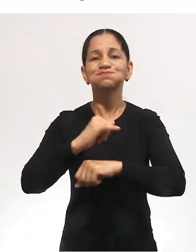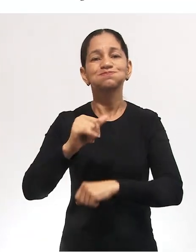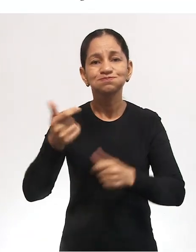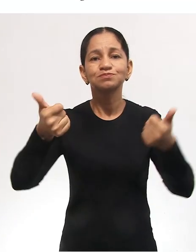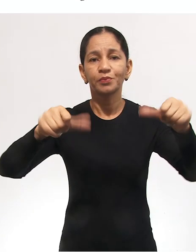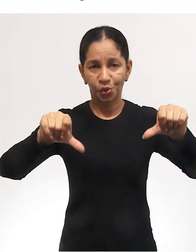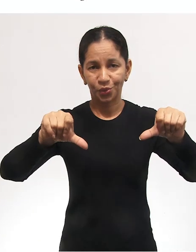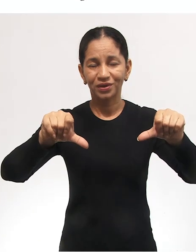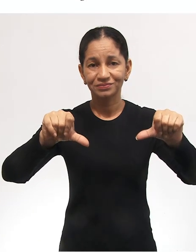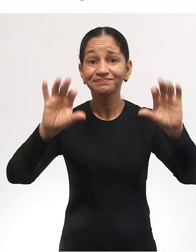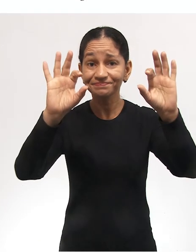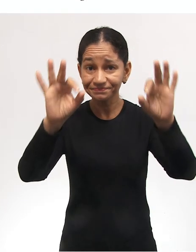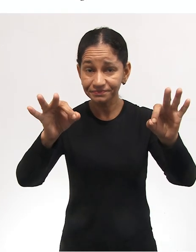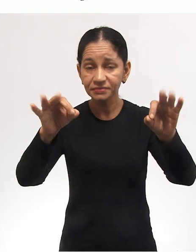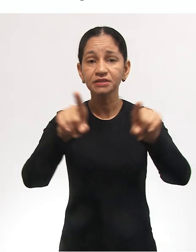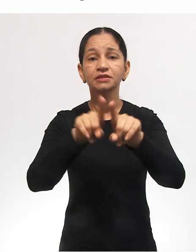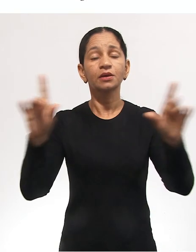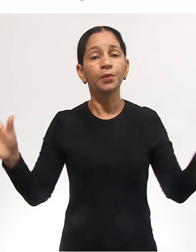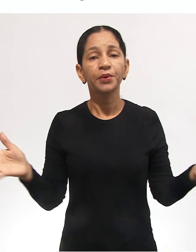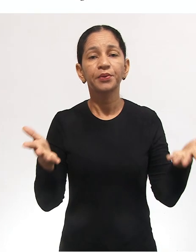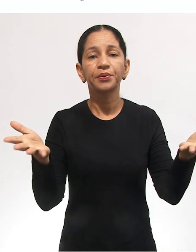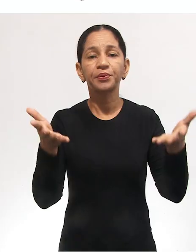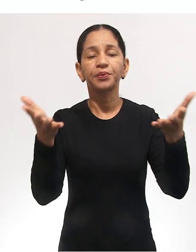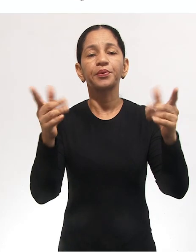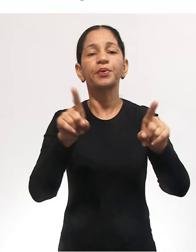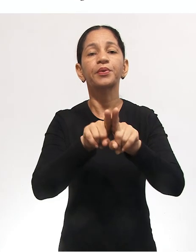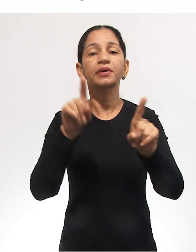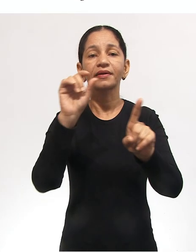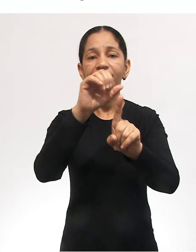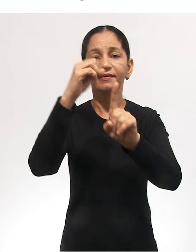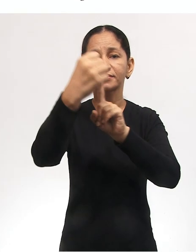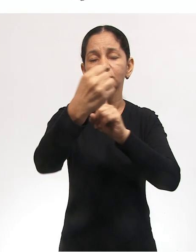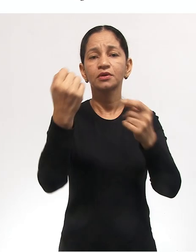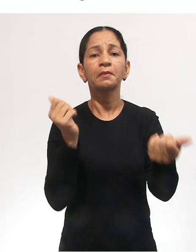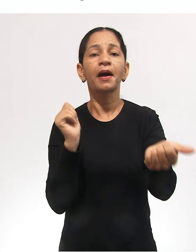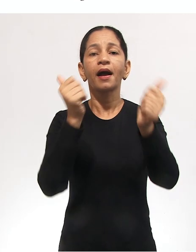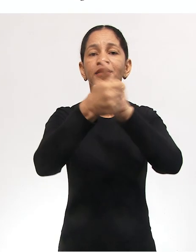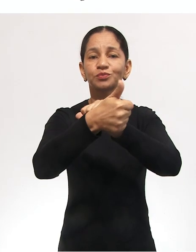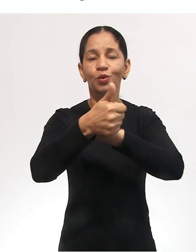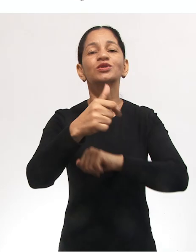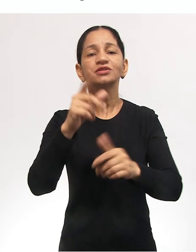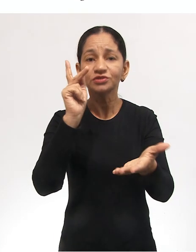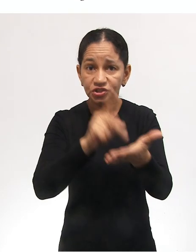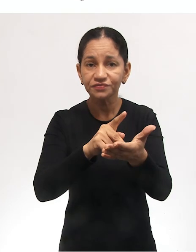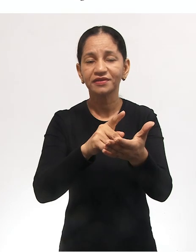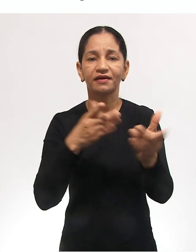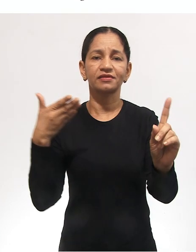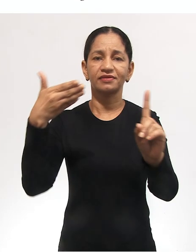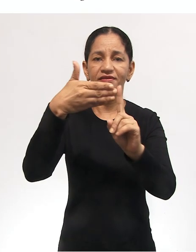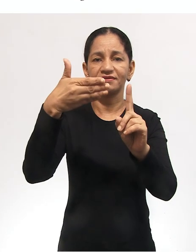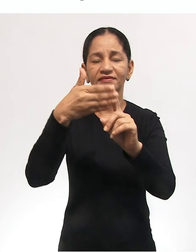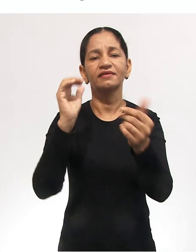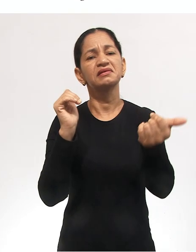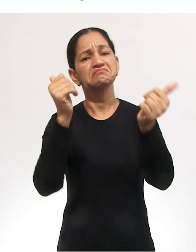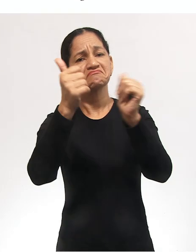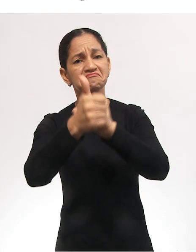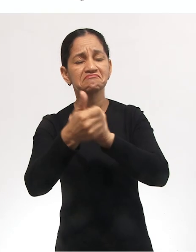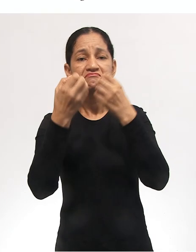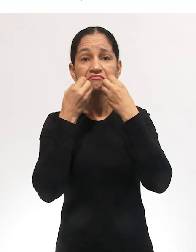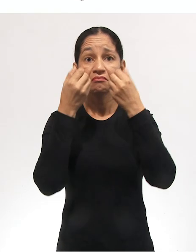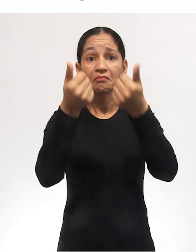bom? Incentivo social e estímulo para práticas esportivas, né? Então, que as empresas, as pessoas que